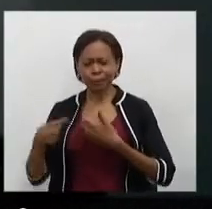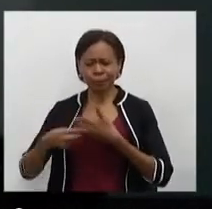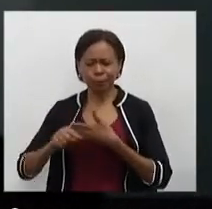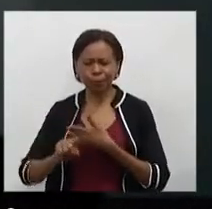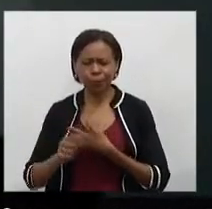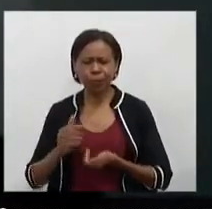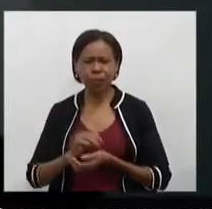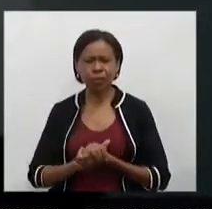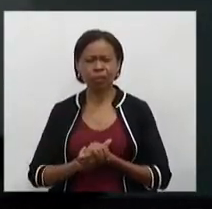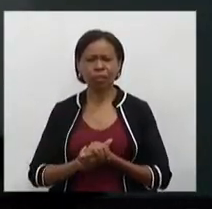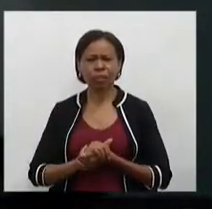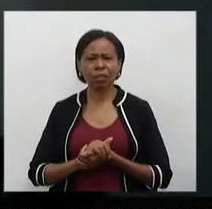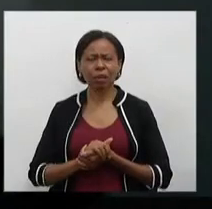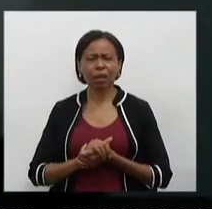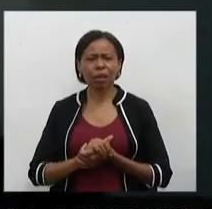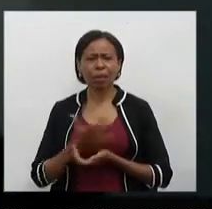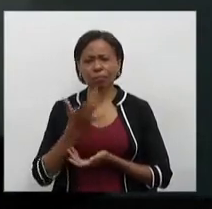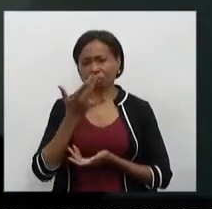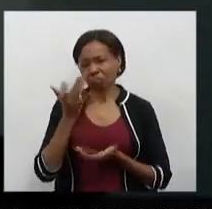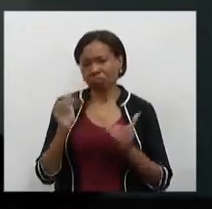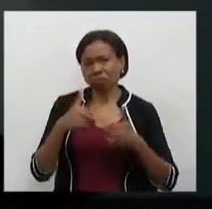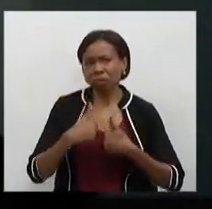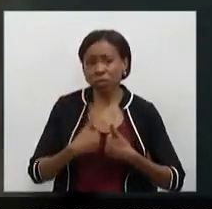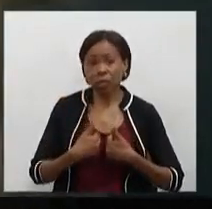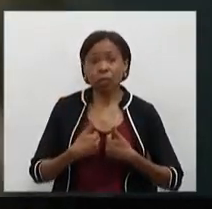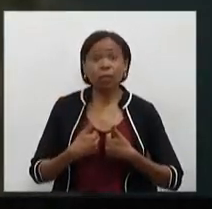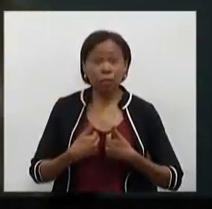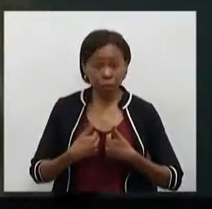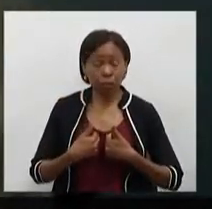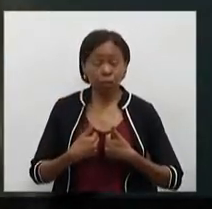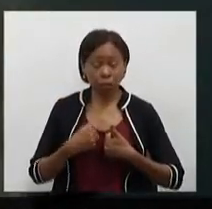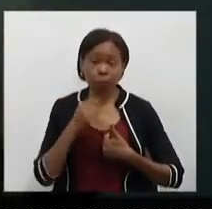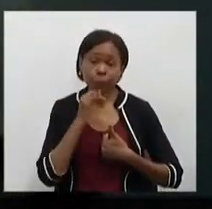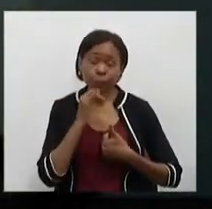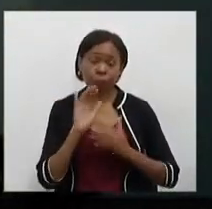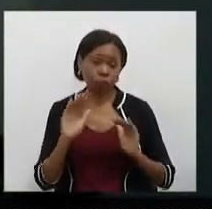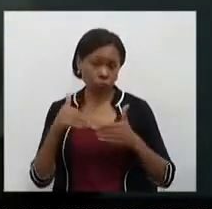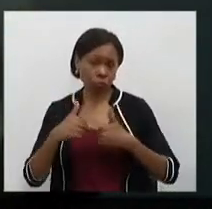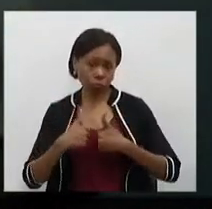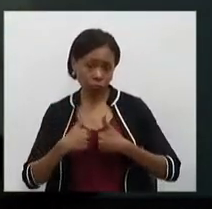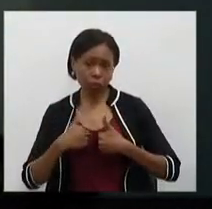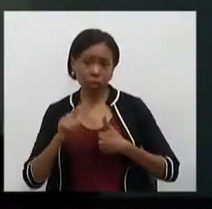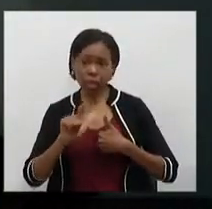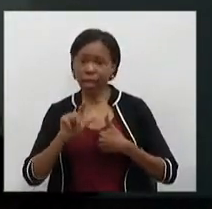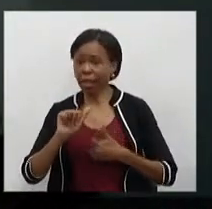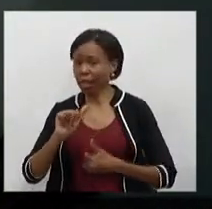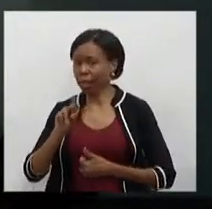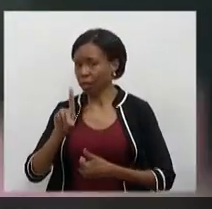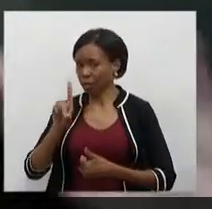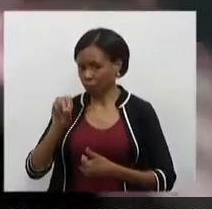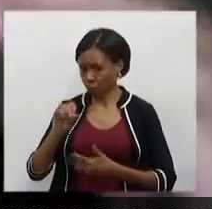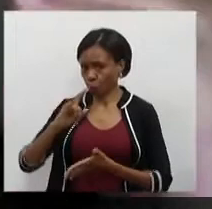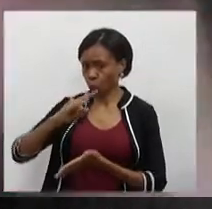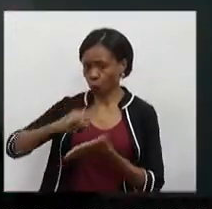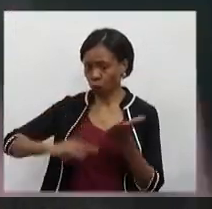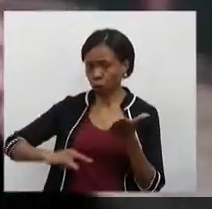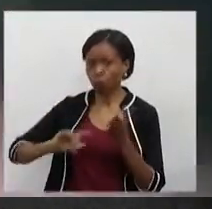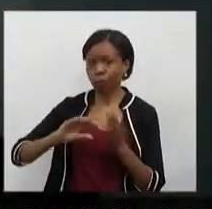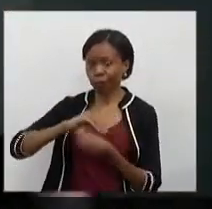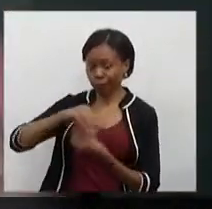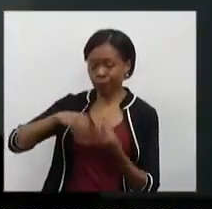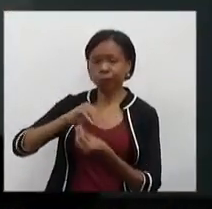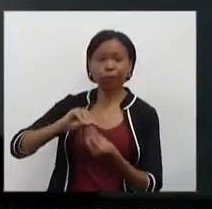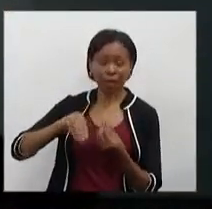autista. É, nenhum laudo de autismo vem sem também laudo de comorbidades. Eu tenho TAG,